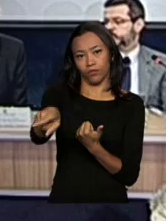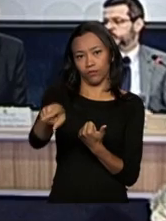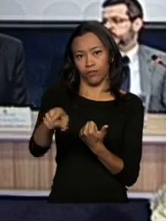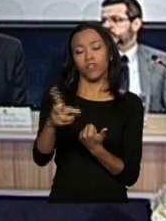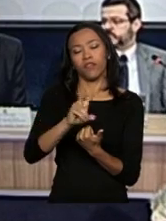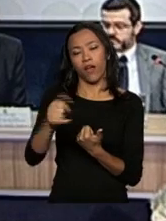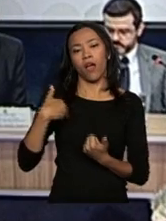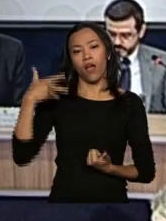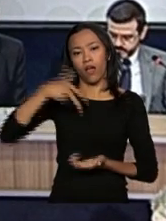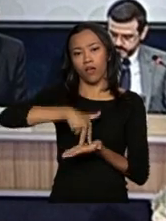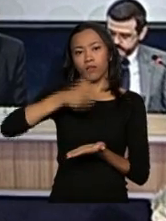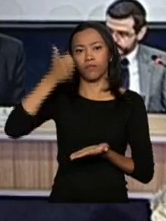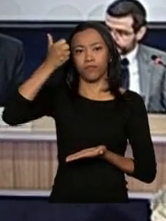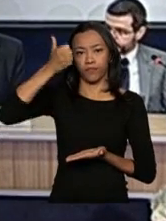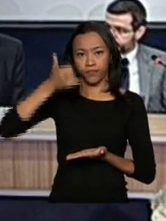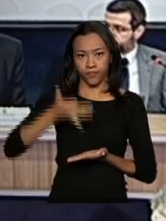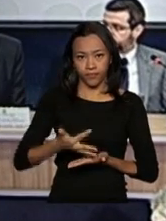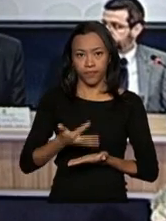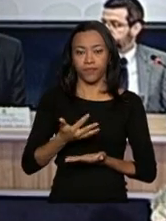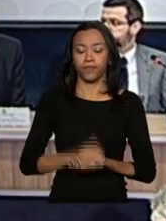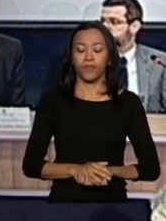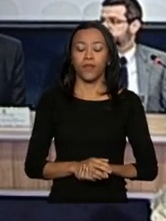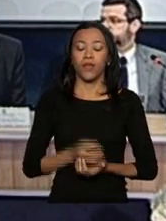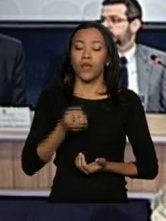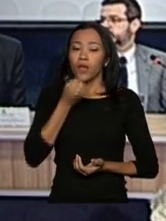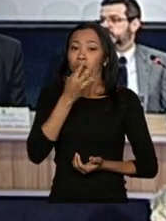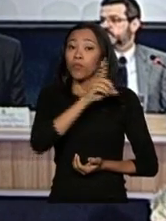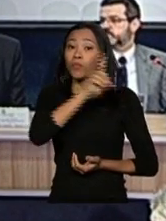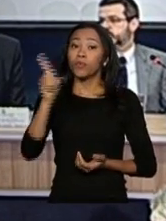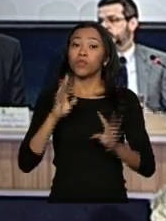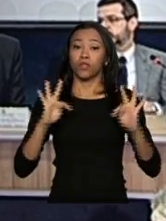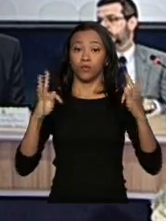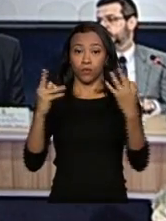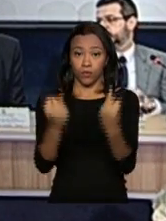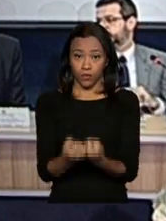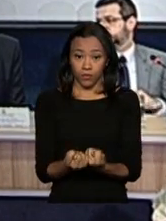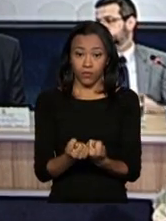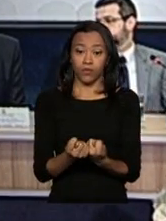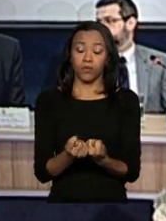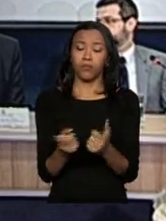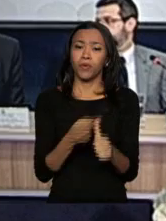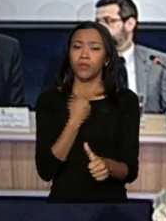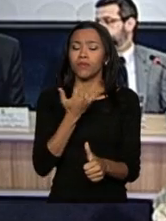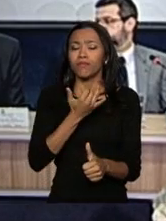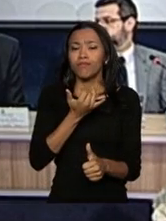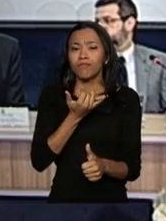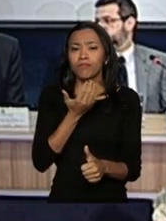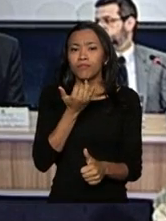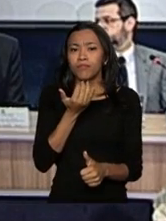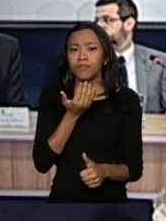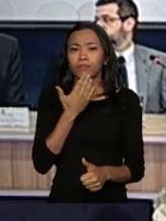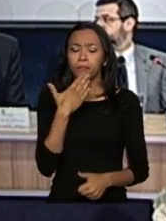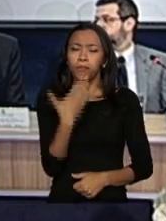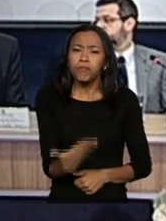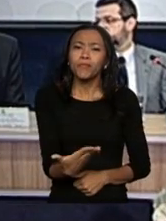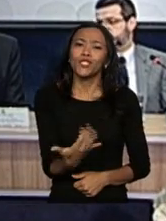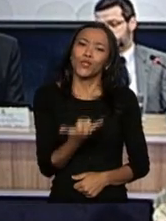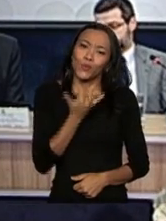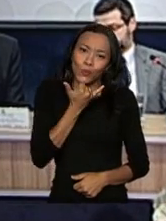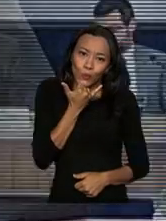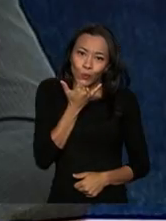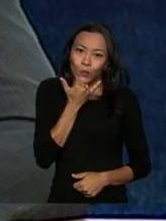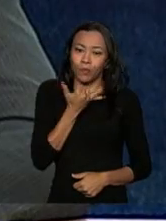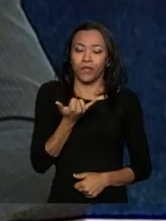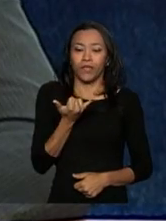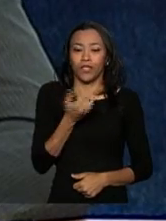seu pronunciamento Bom dia a todos eh bom inicialmente Eu gostaria de pedir desculpas pela impossibilidade do ministro estar